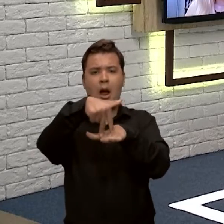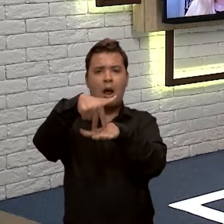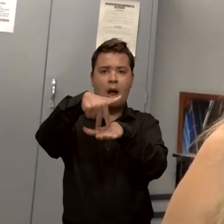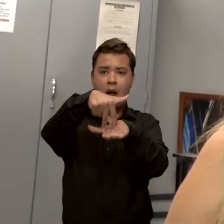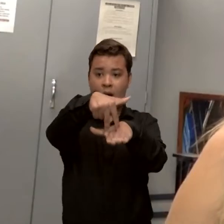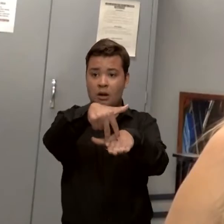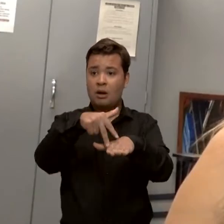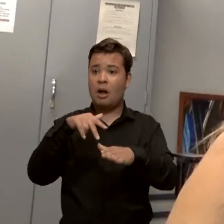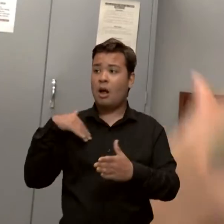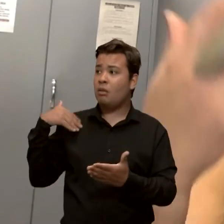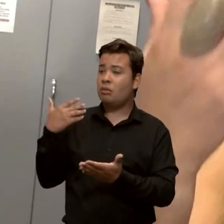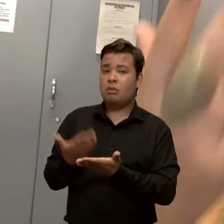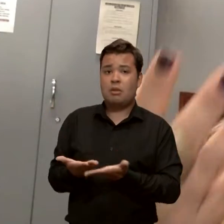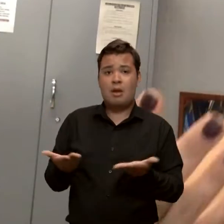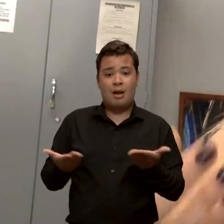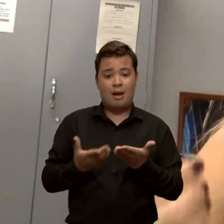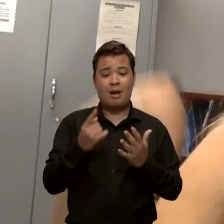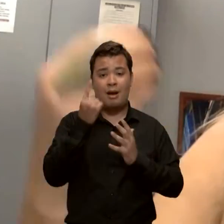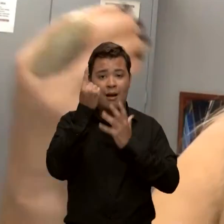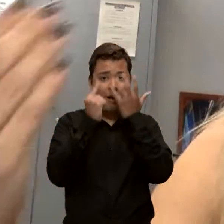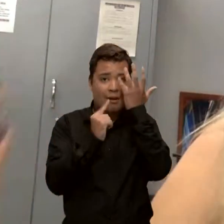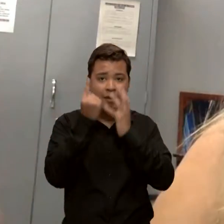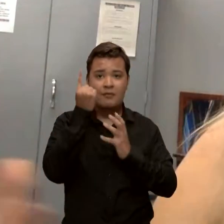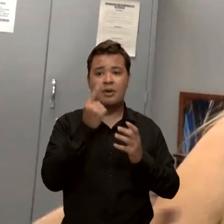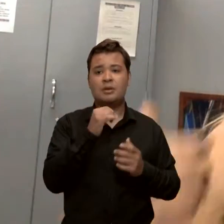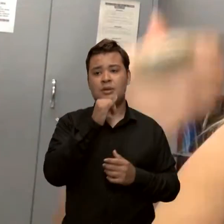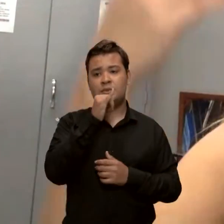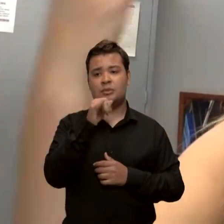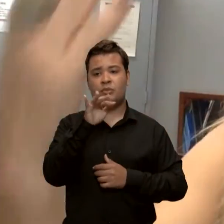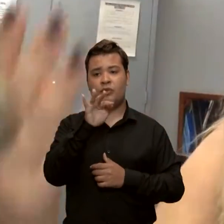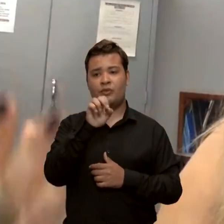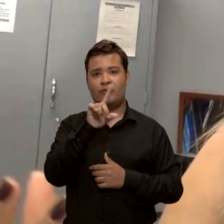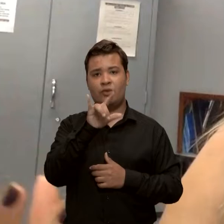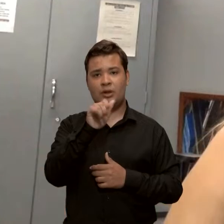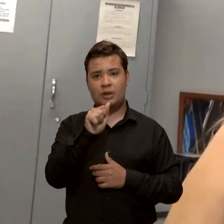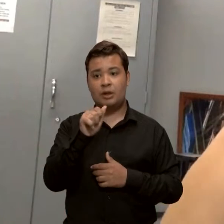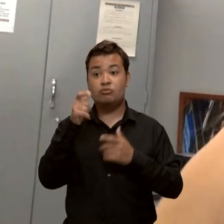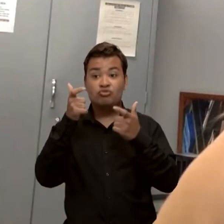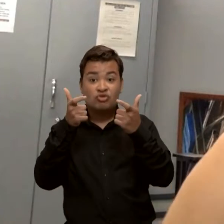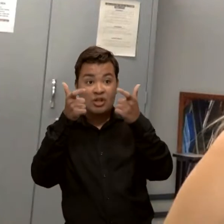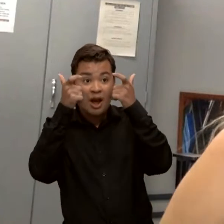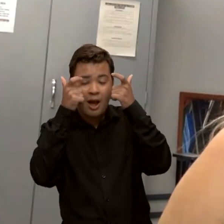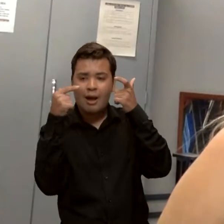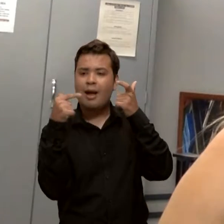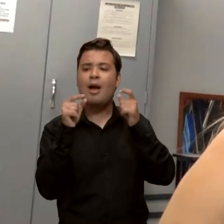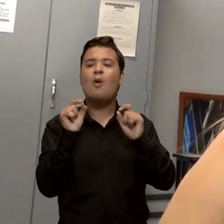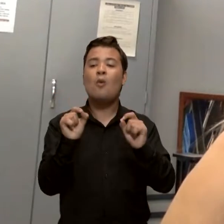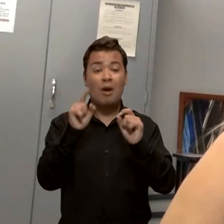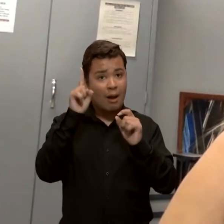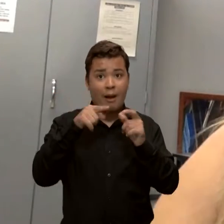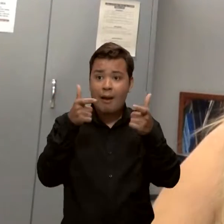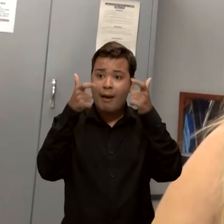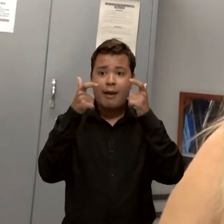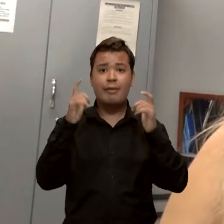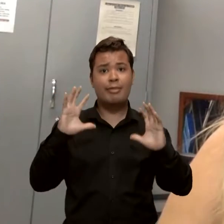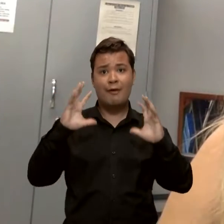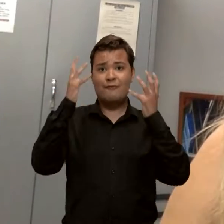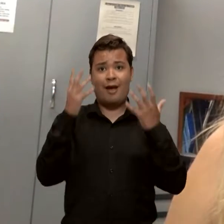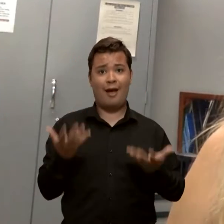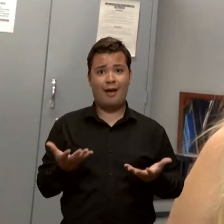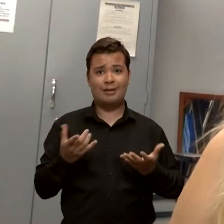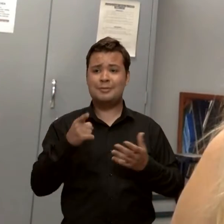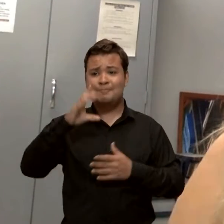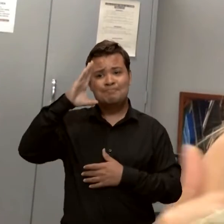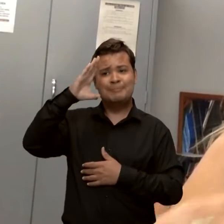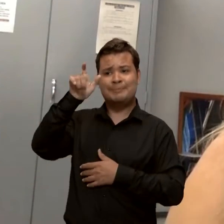no carnaval, né? Então, a própria Folião de Reis tem um rei, o rei da festa, tem o rei da congada, né? Então,